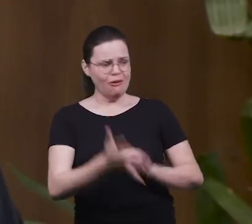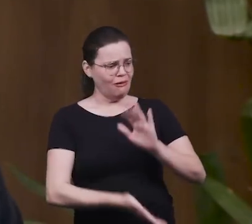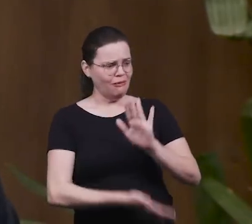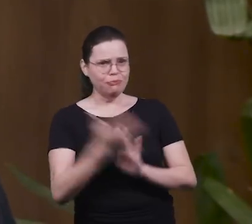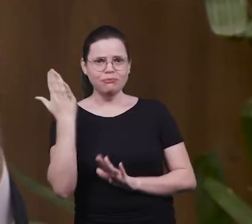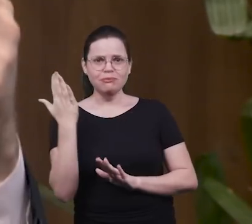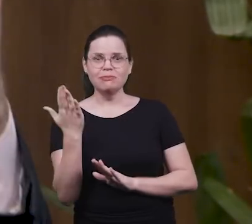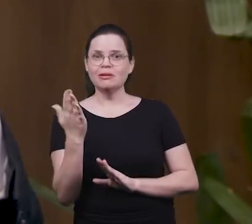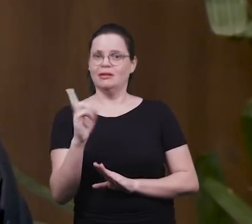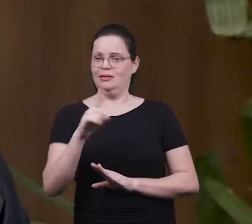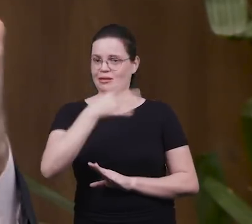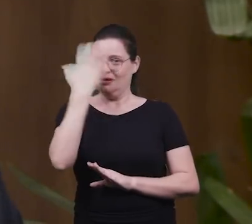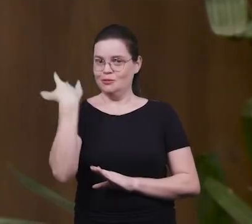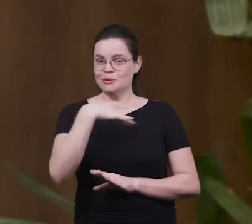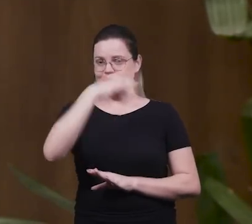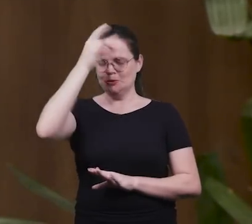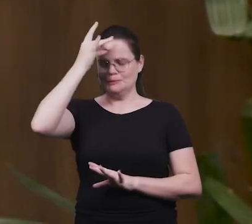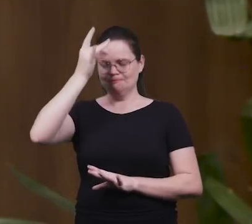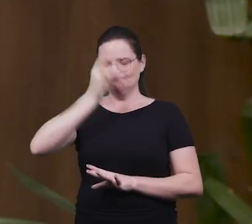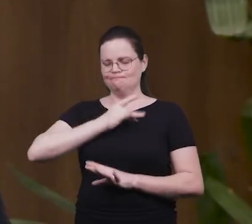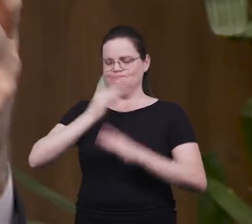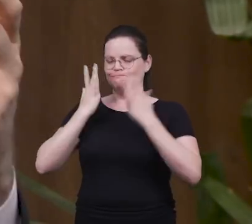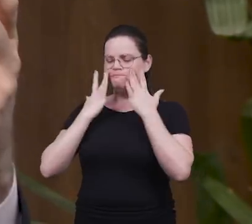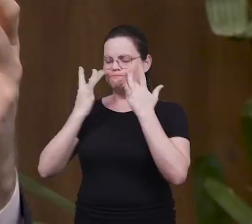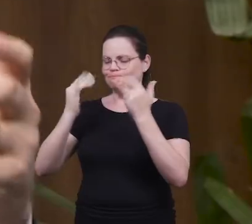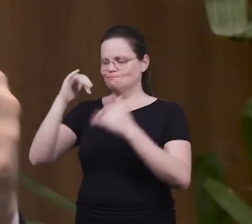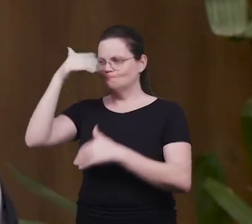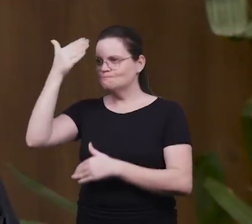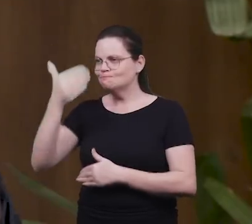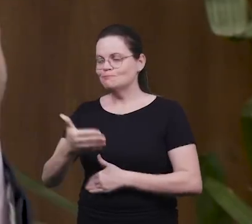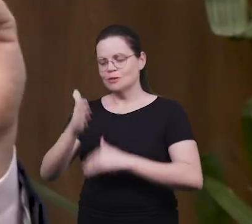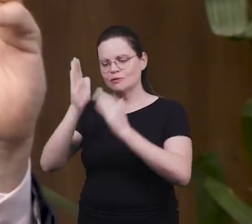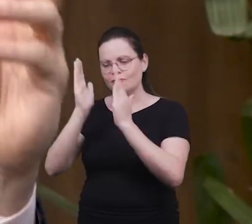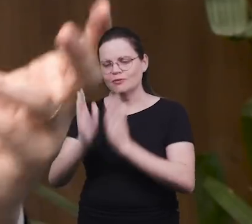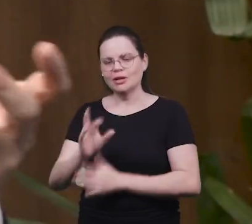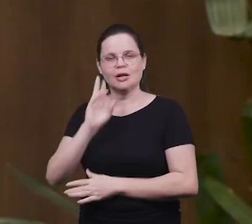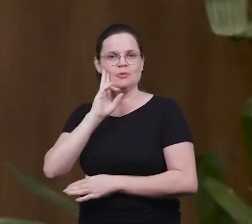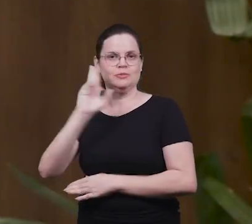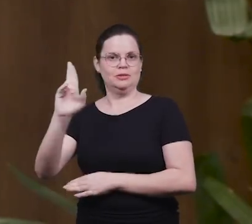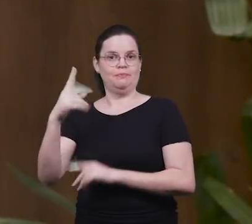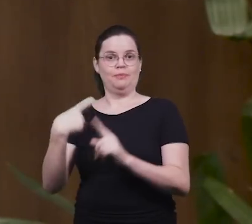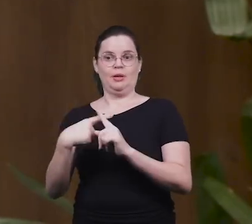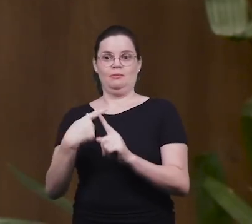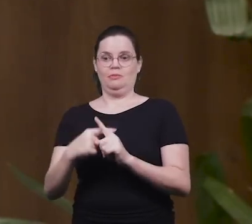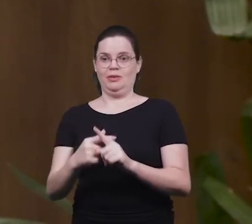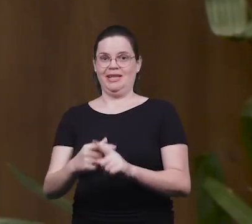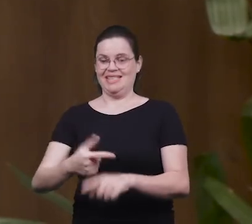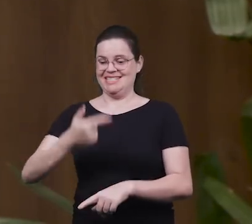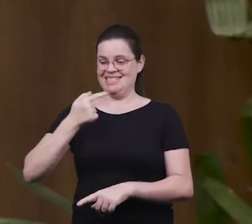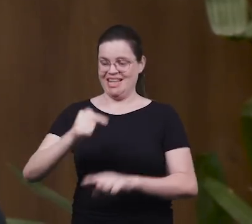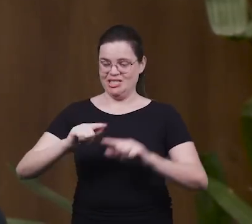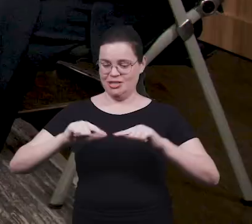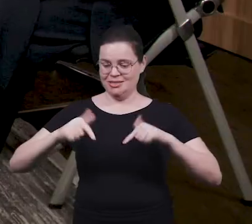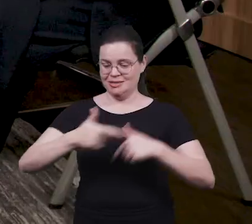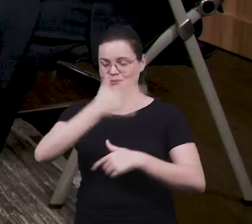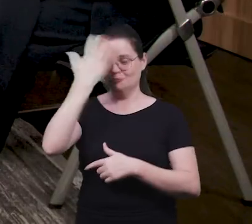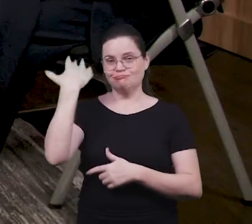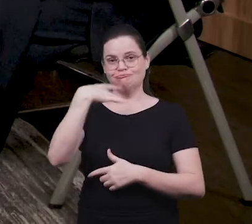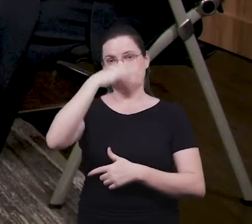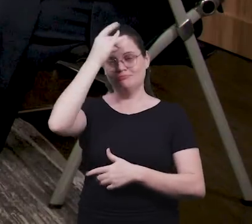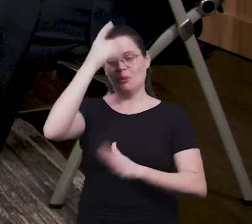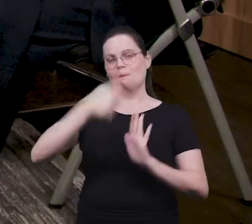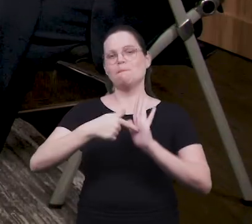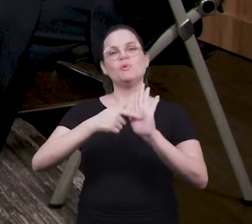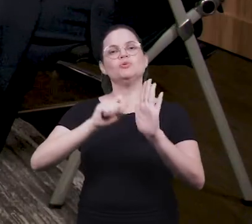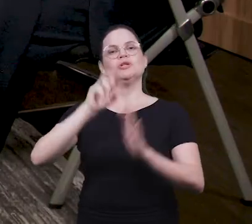tem colocado esse temor em nosso coração. Por quê? Porque as 7 operações do Senhor mostram que Jesus